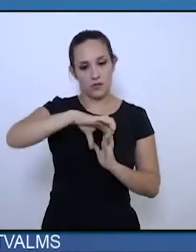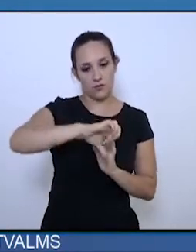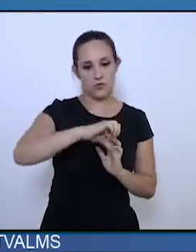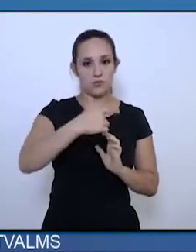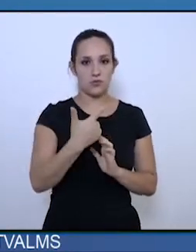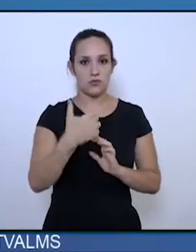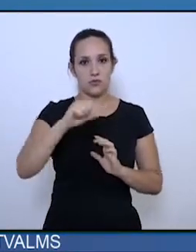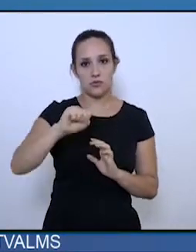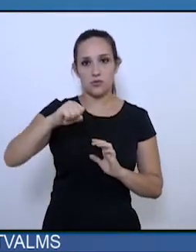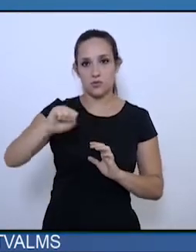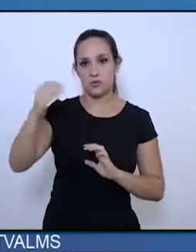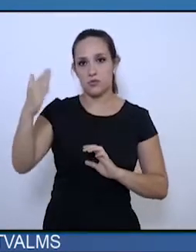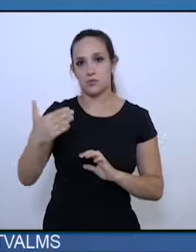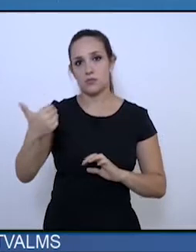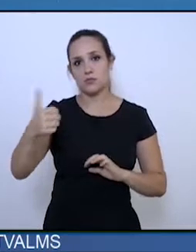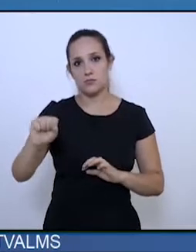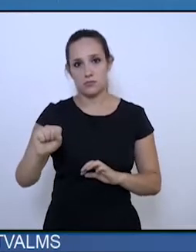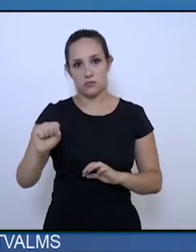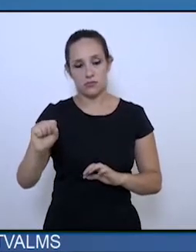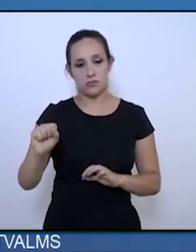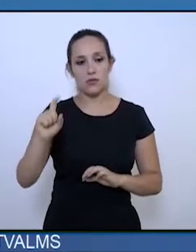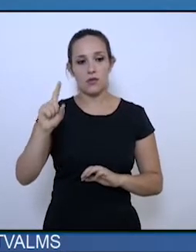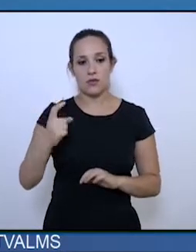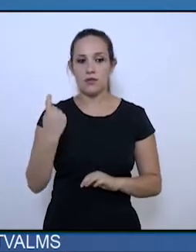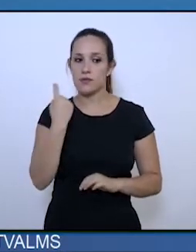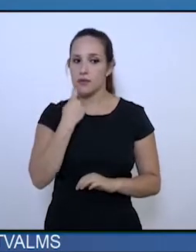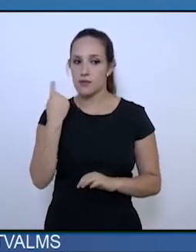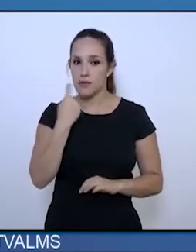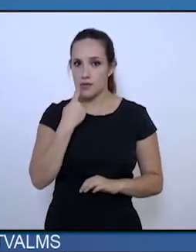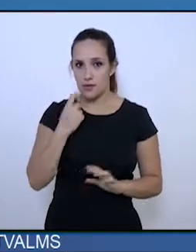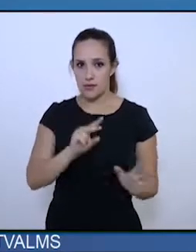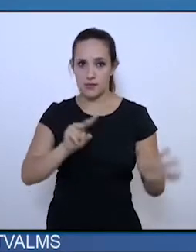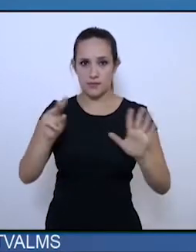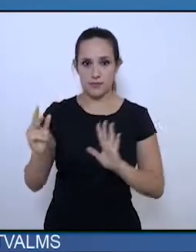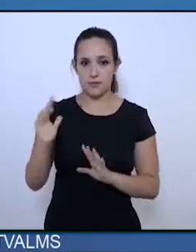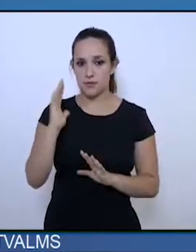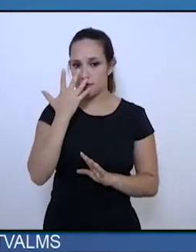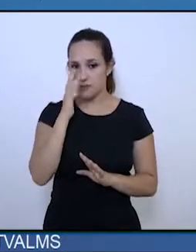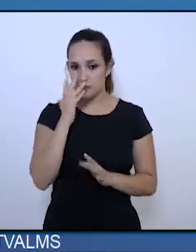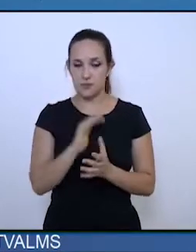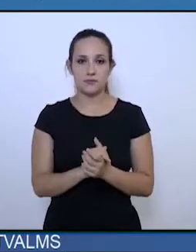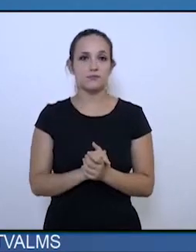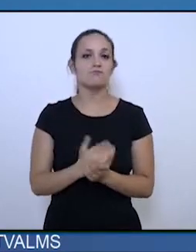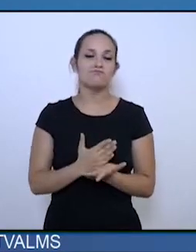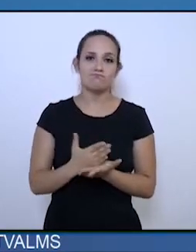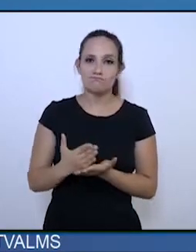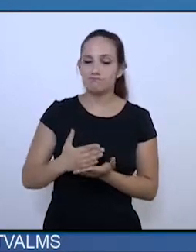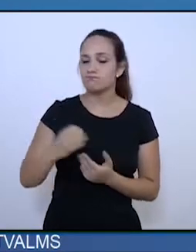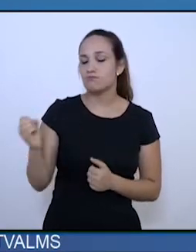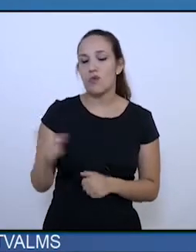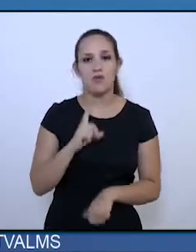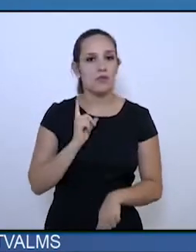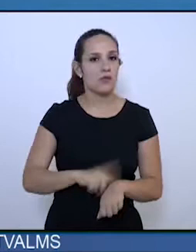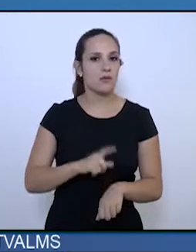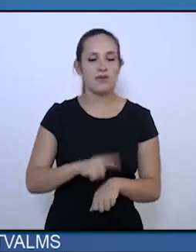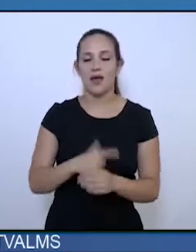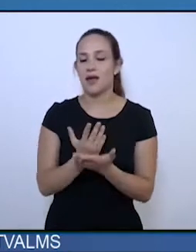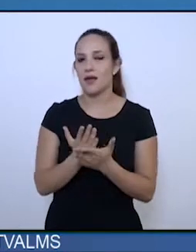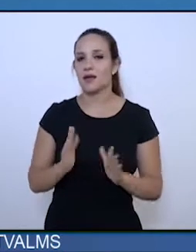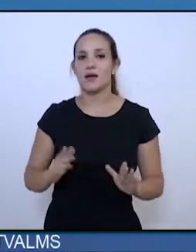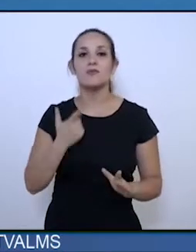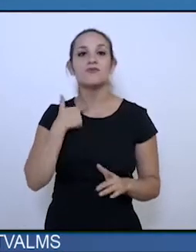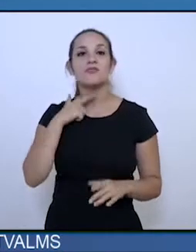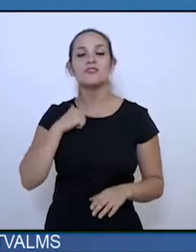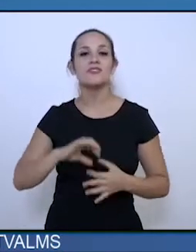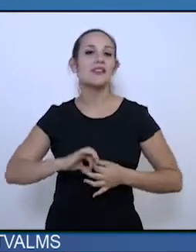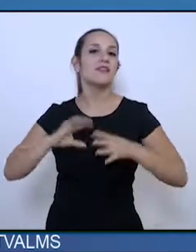9.288 de 2018, na sexta-feira da semana do Carnaval, inaugura mais um episódio da ruptura democrática